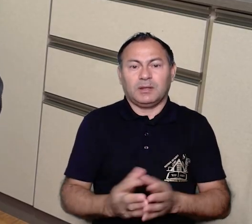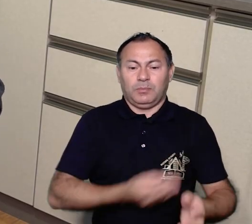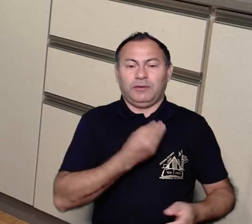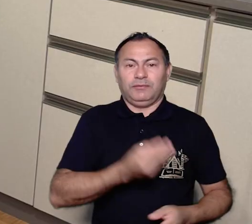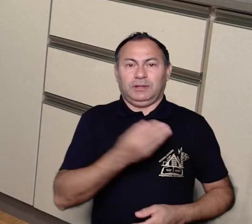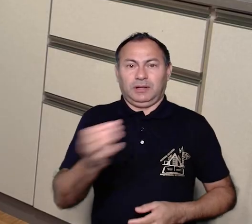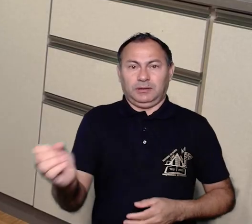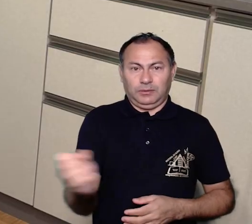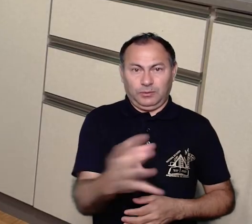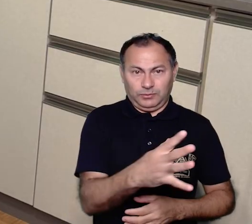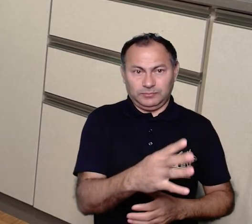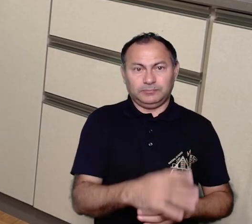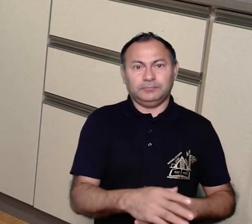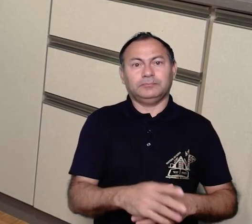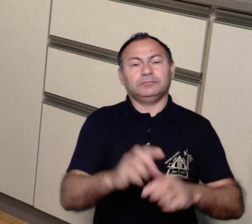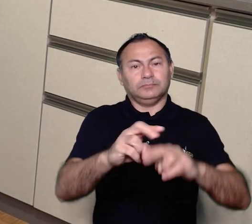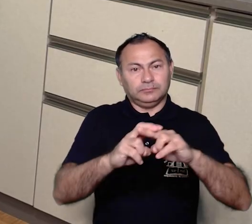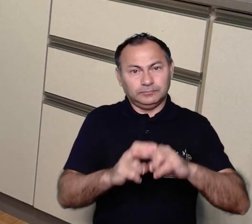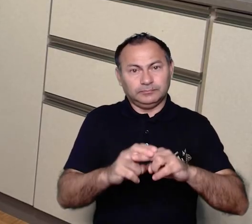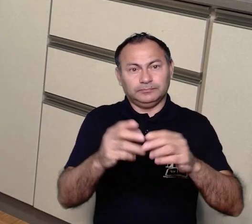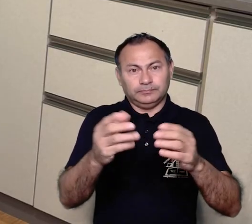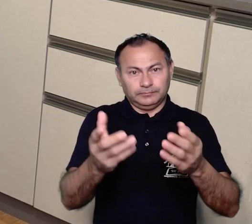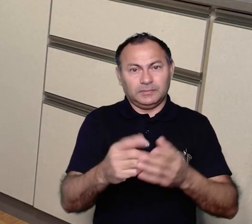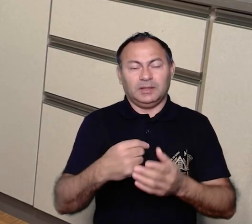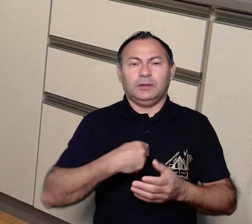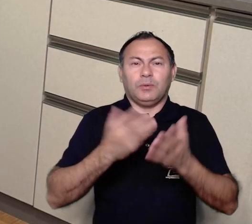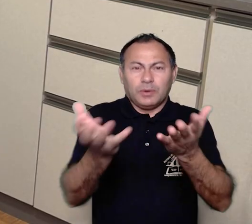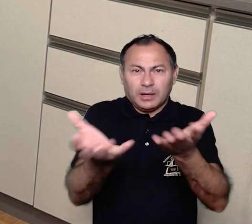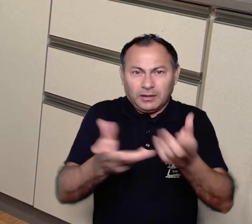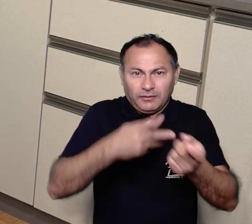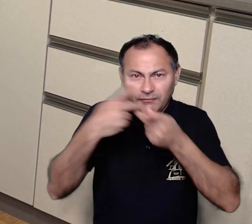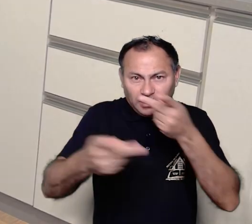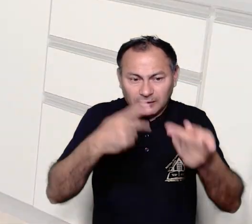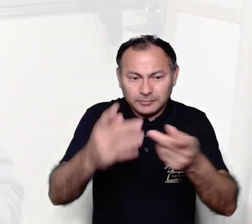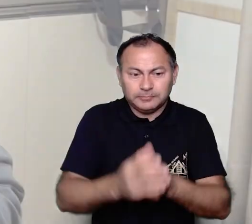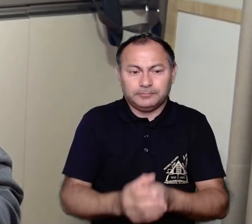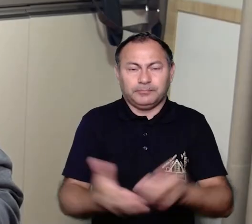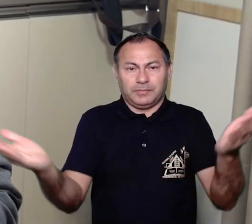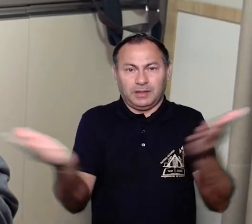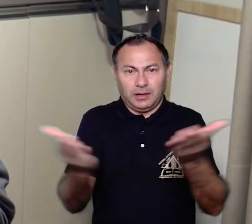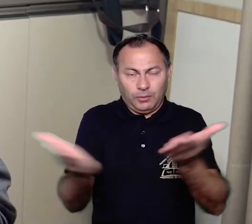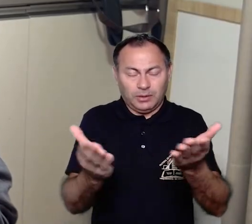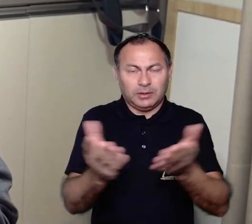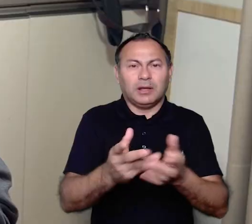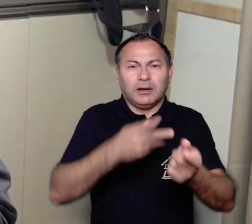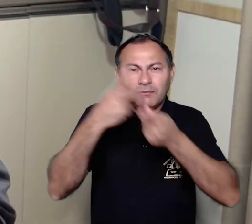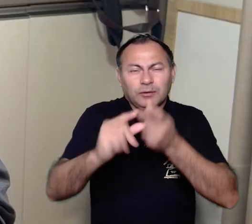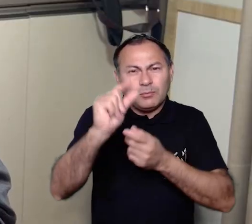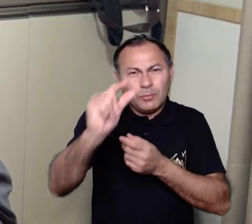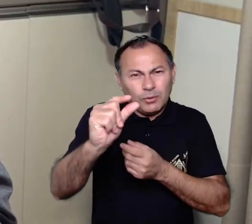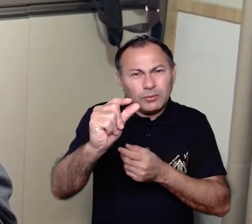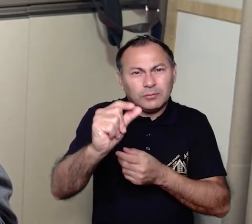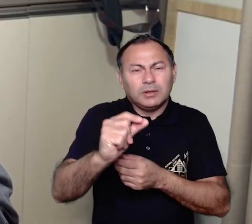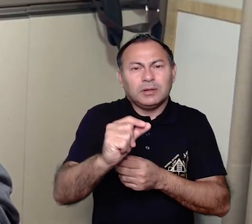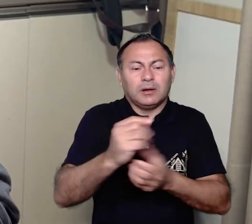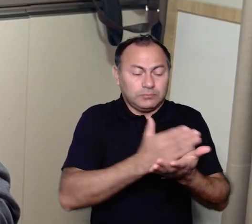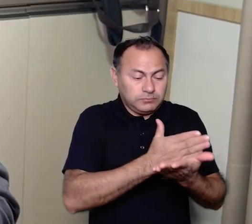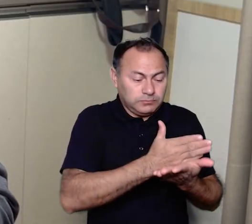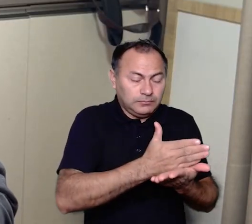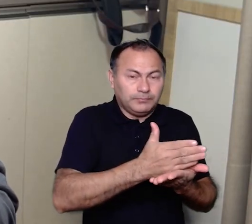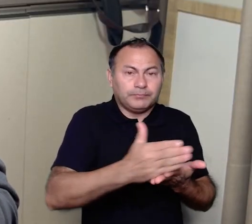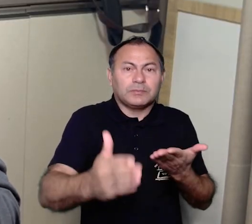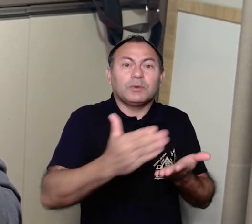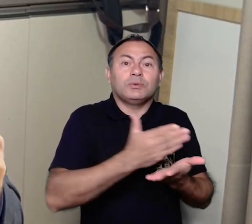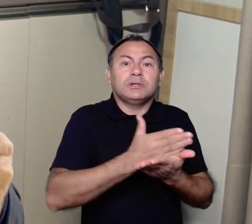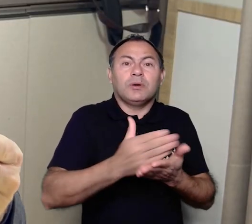para uma vida nova. É sobre isso que eu quero falar. Então agora eu quero falar um pouquinho sobre a